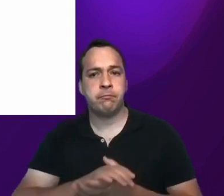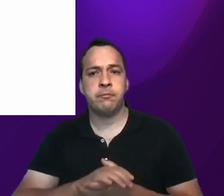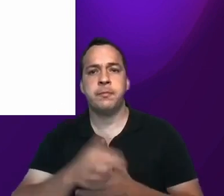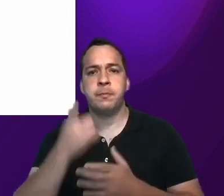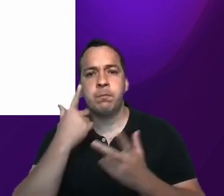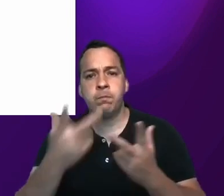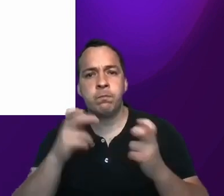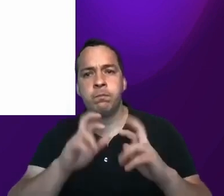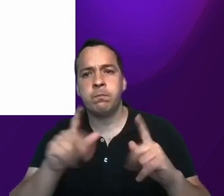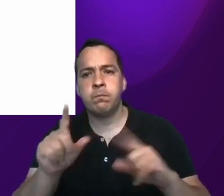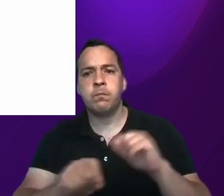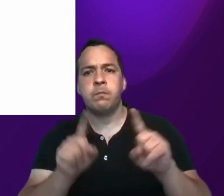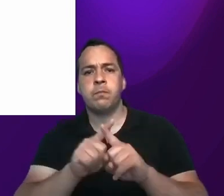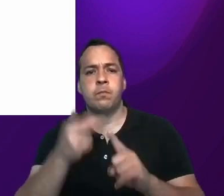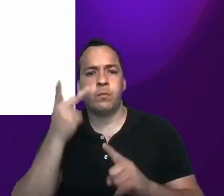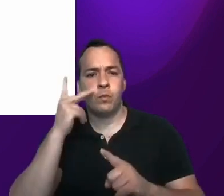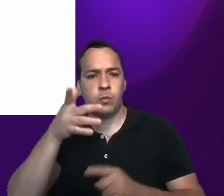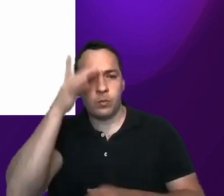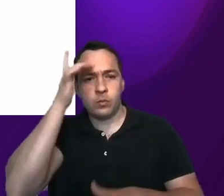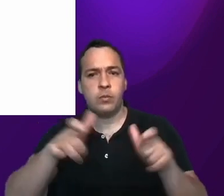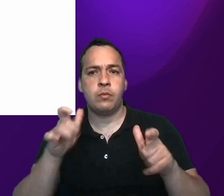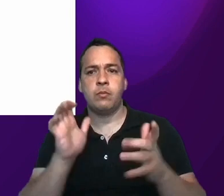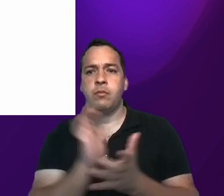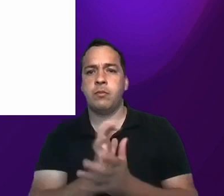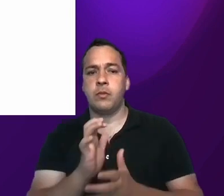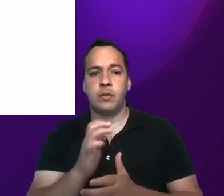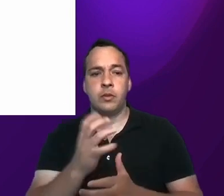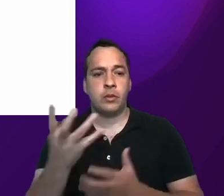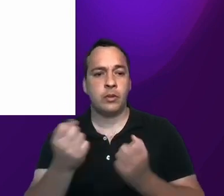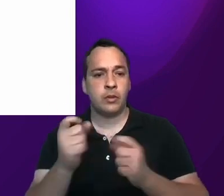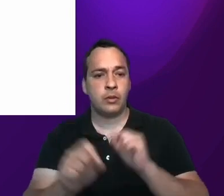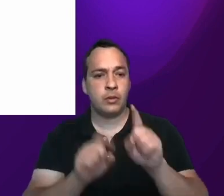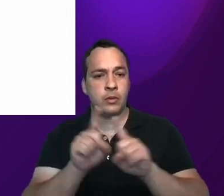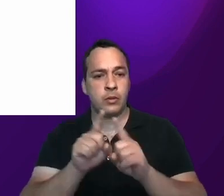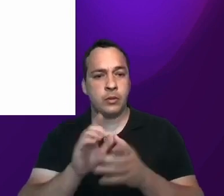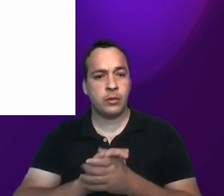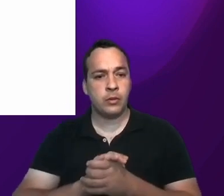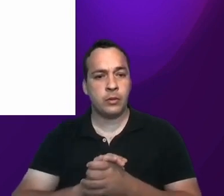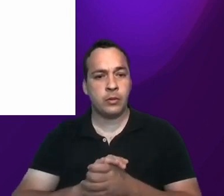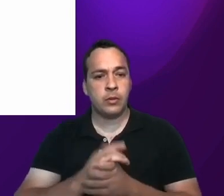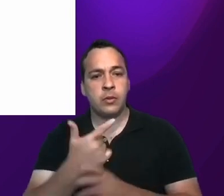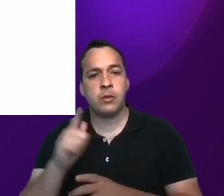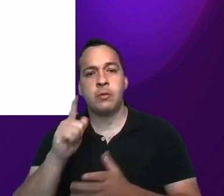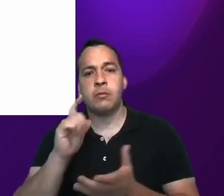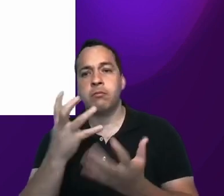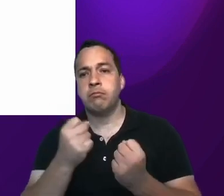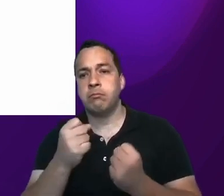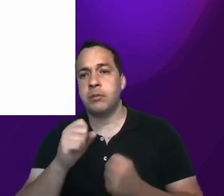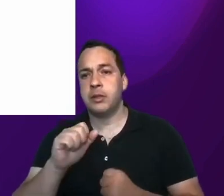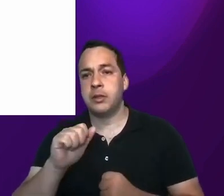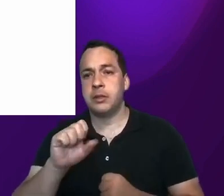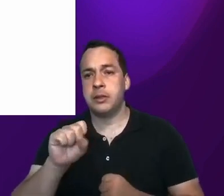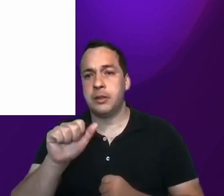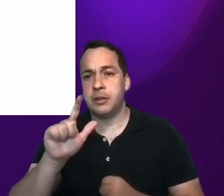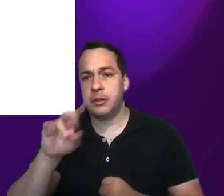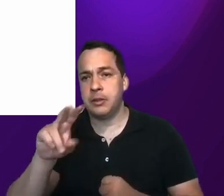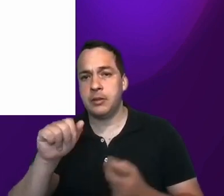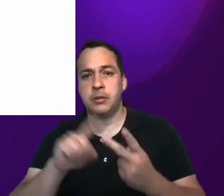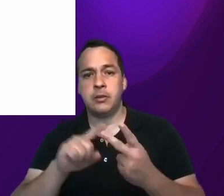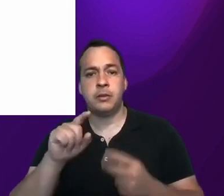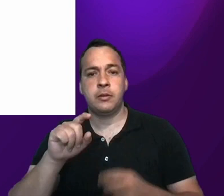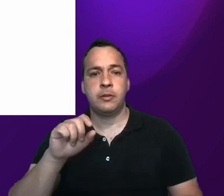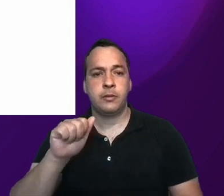em relação aos pacientes que receberam a salina e aqueles que receberam albumina, né? Então,